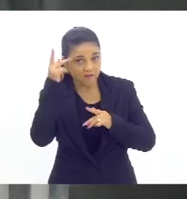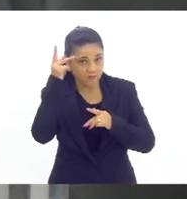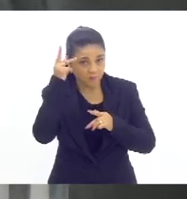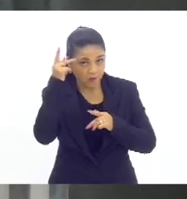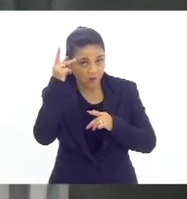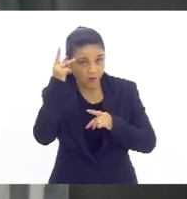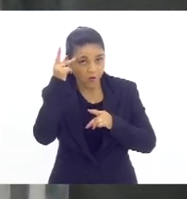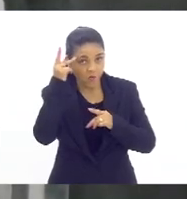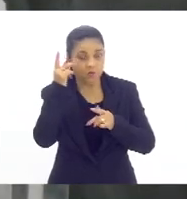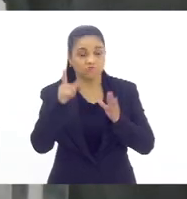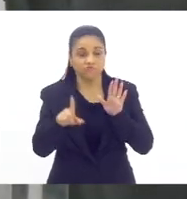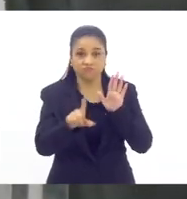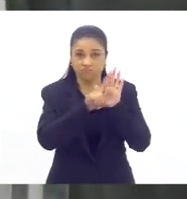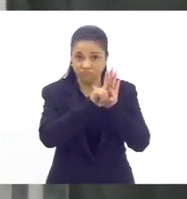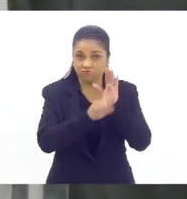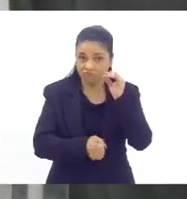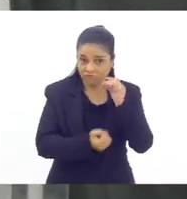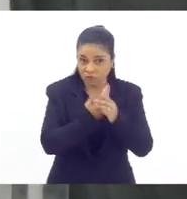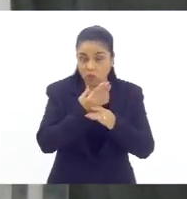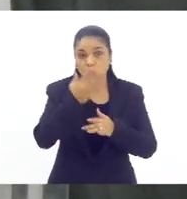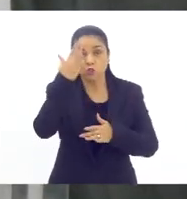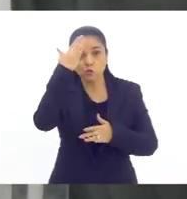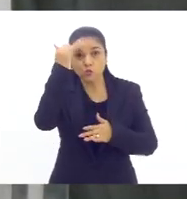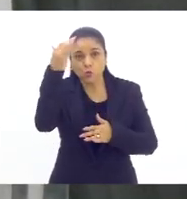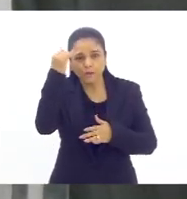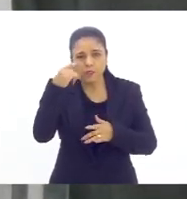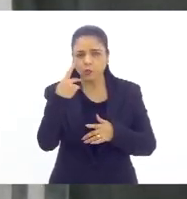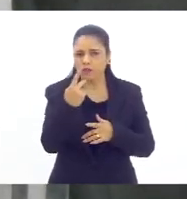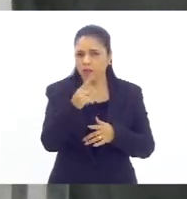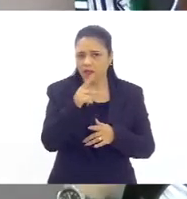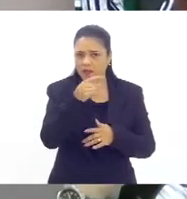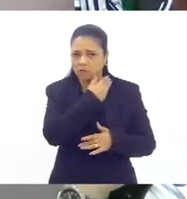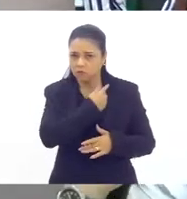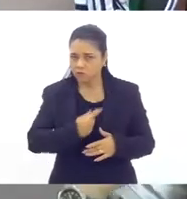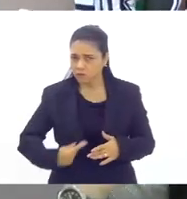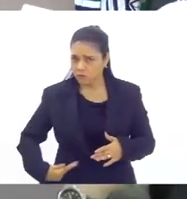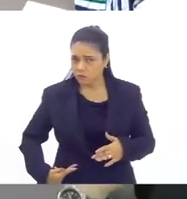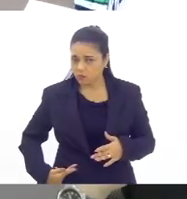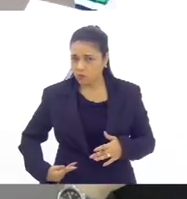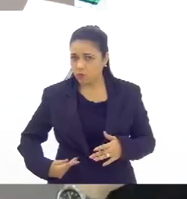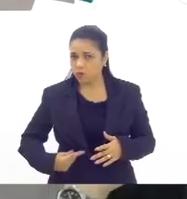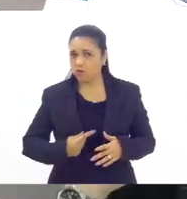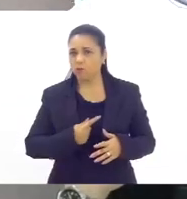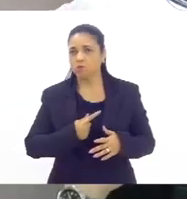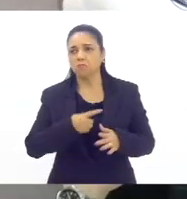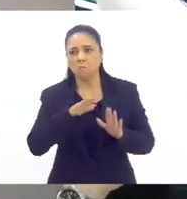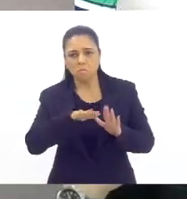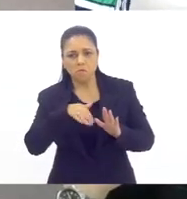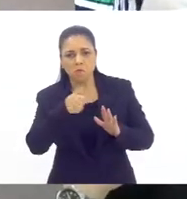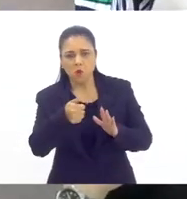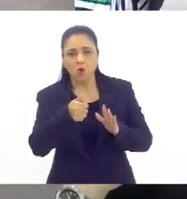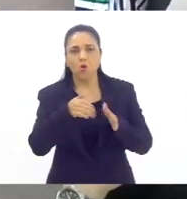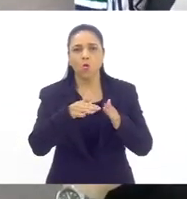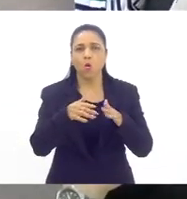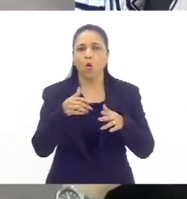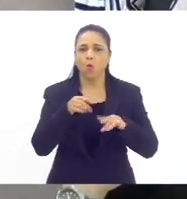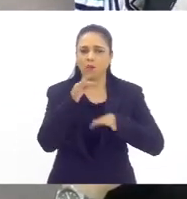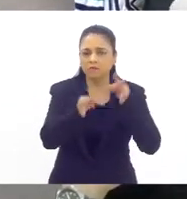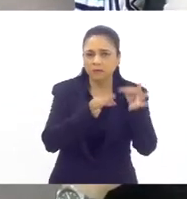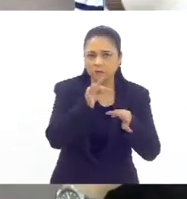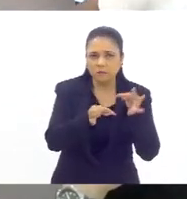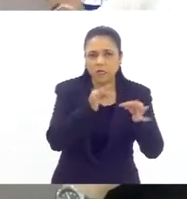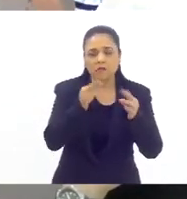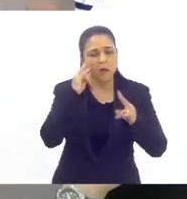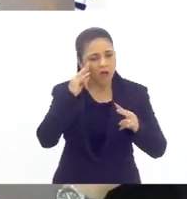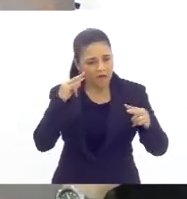sancionou a lei Disse até que um sobrinho dele não sei se viu a declaração dele então sobrinho dele melhorou com atendimento então mesmo ele tendo uma